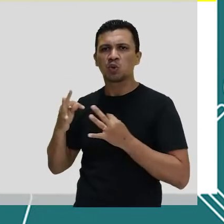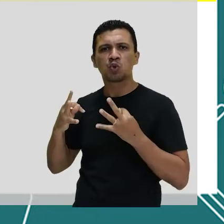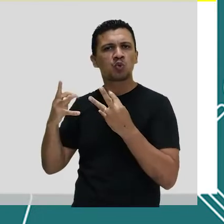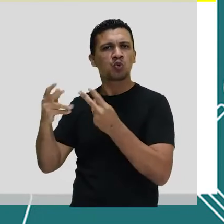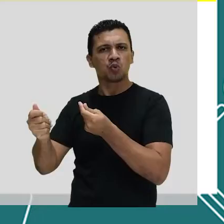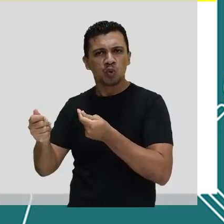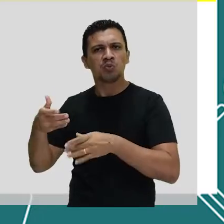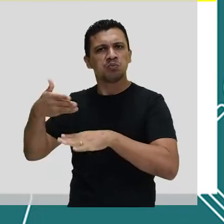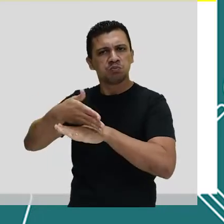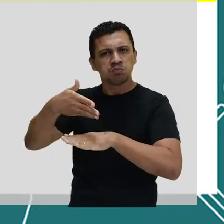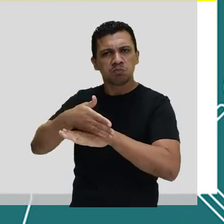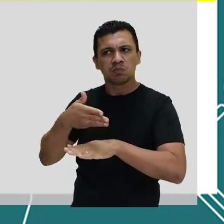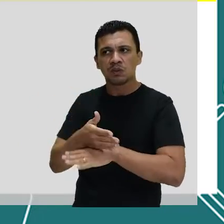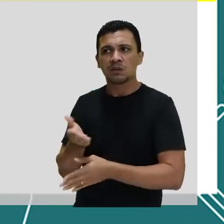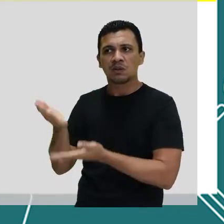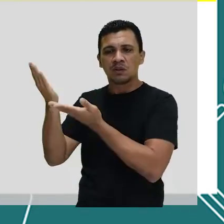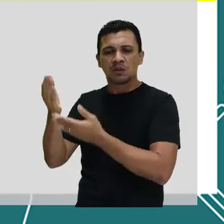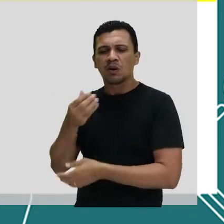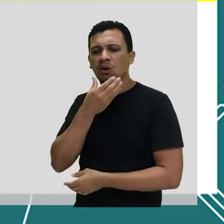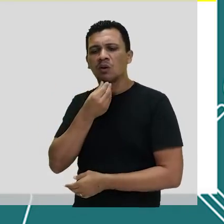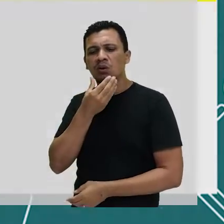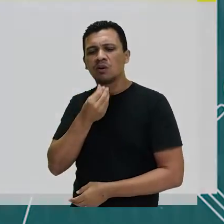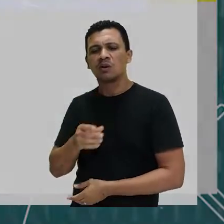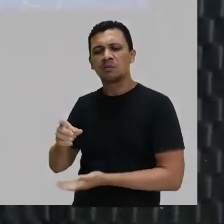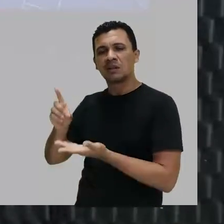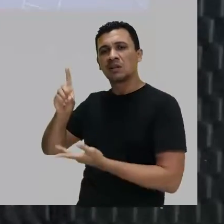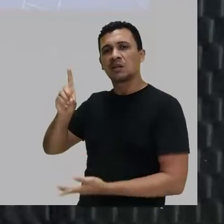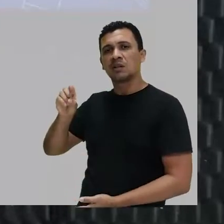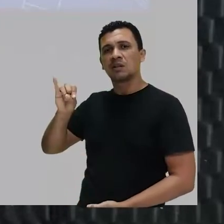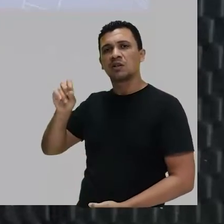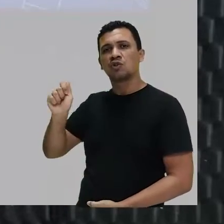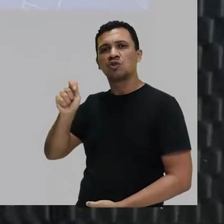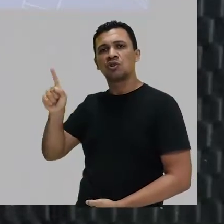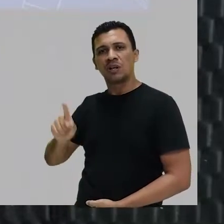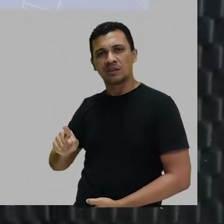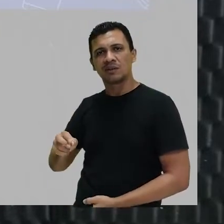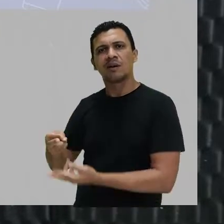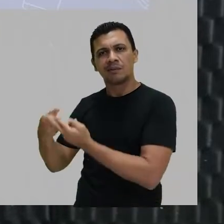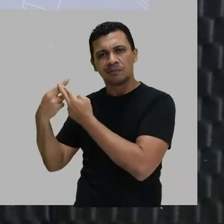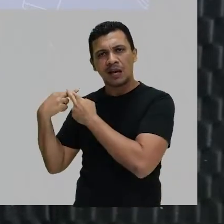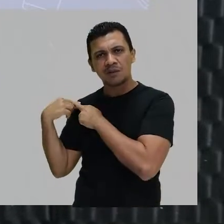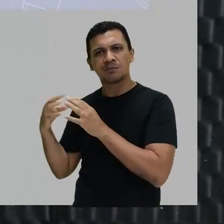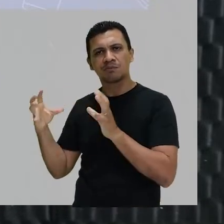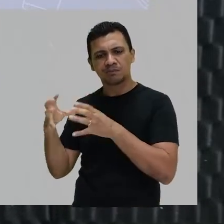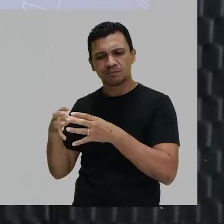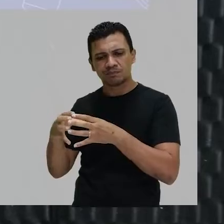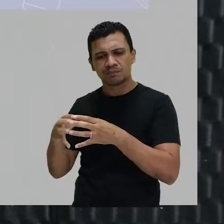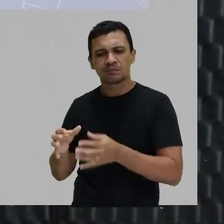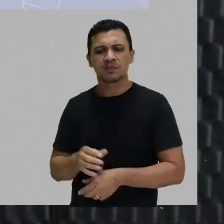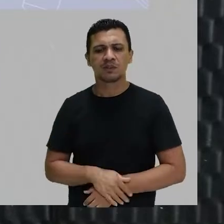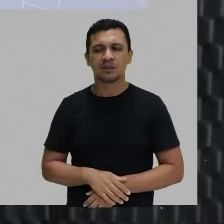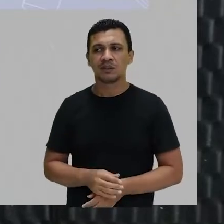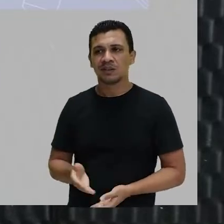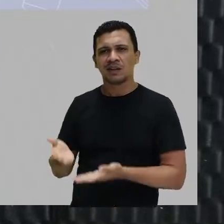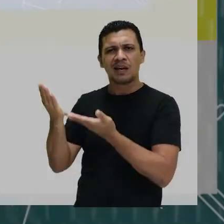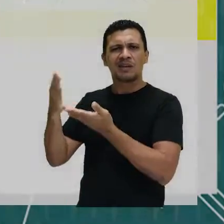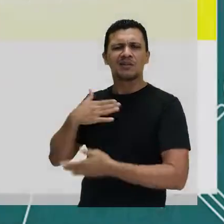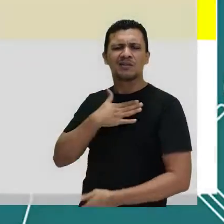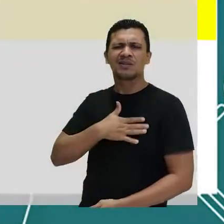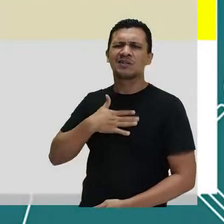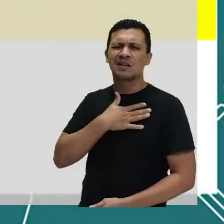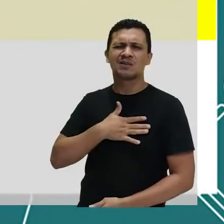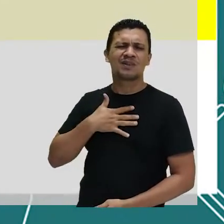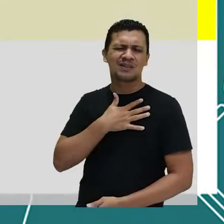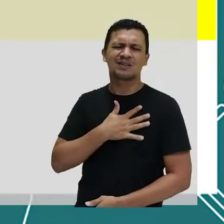participa, né, tem um ator da Globo chamado Henrique Dias, que é o responsável pelo grupo. Os Cláudio Shakespeare, isso aqui eu tive o prazer de assistir,